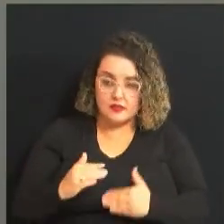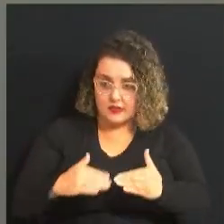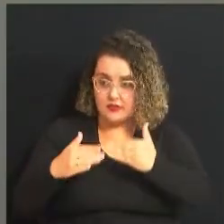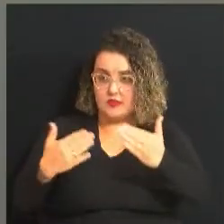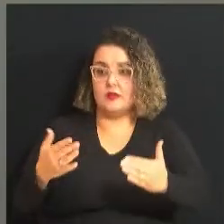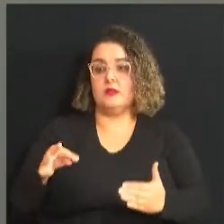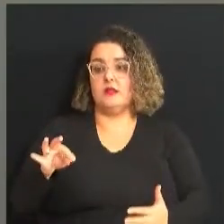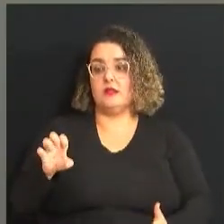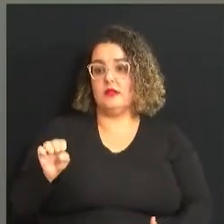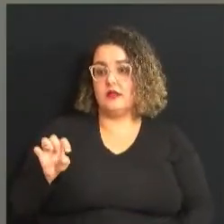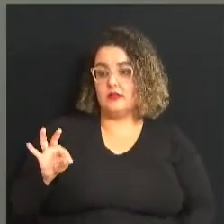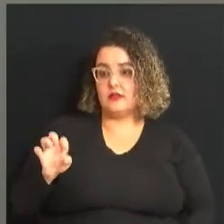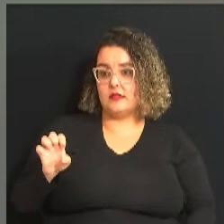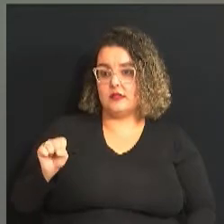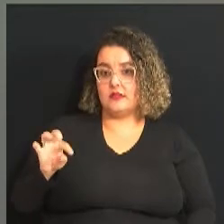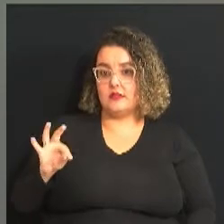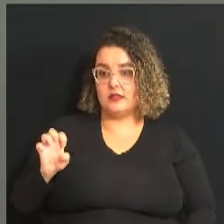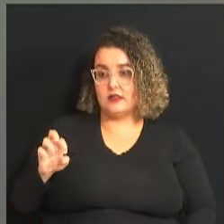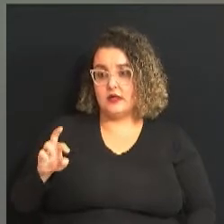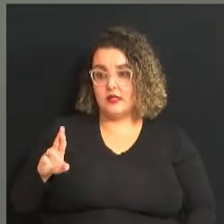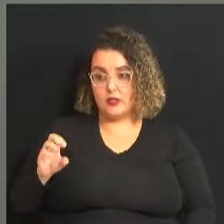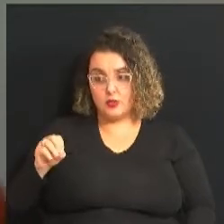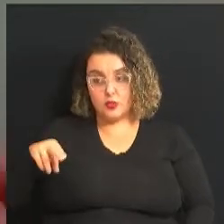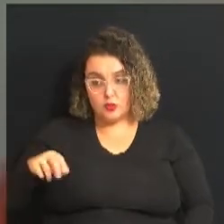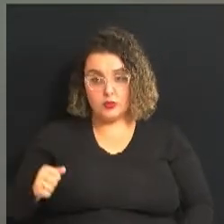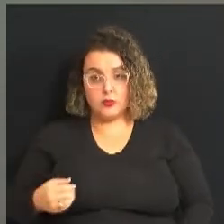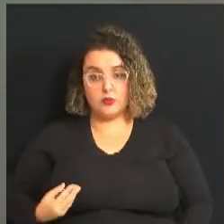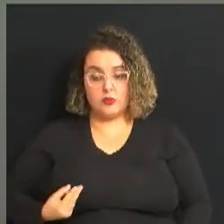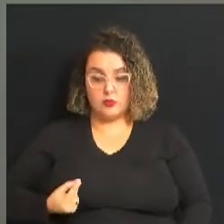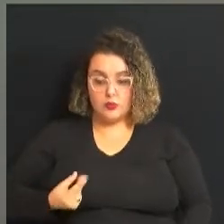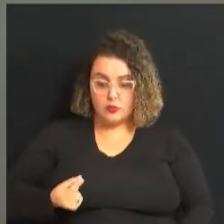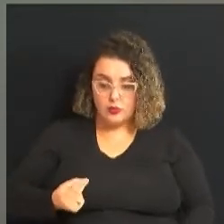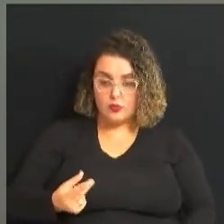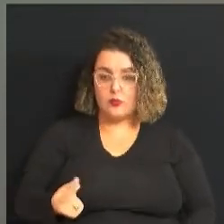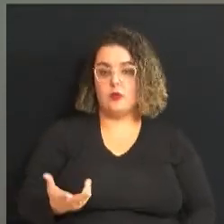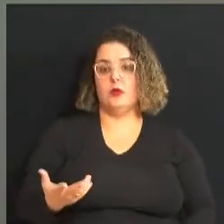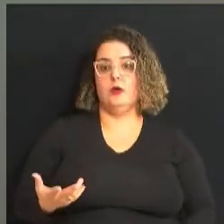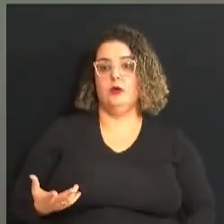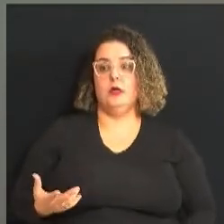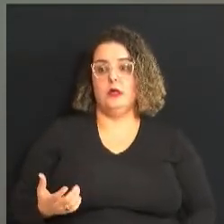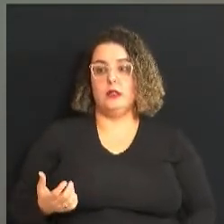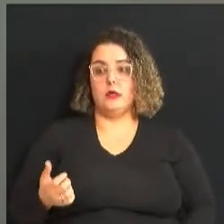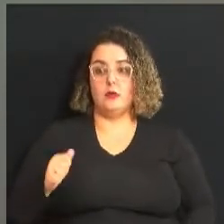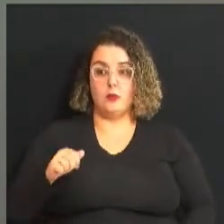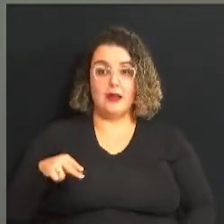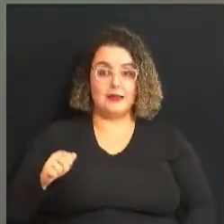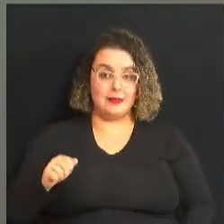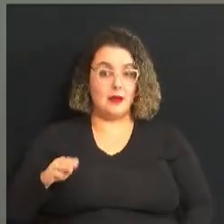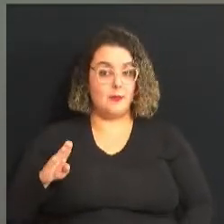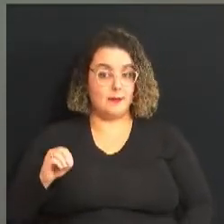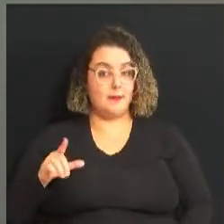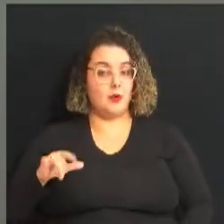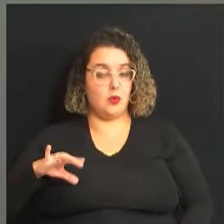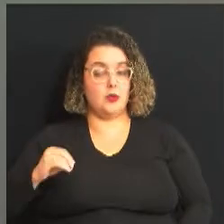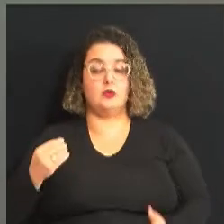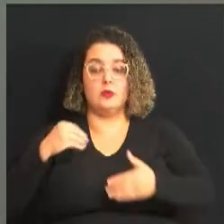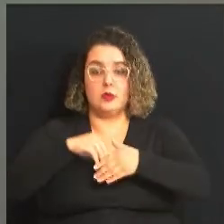tem uma duração mais longa no organismo e tem um potencial anabólico também mais longo dentro do organismo.